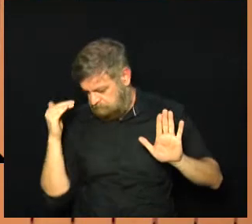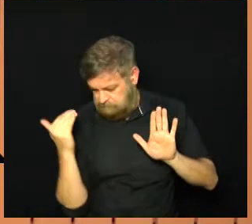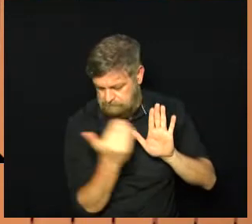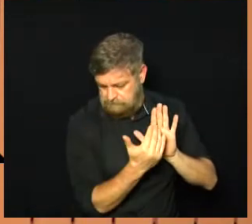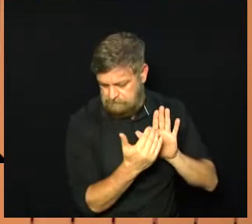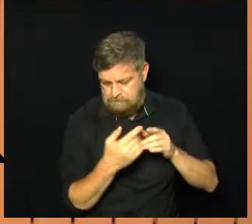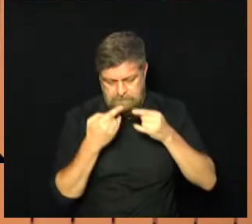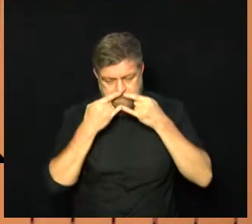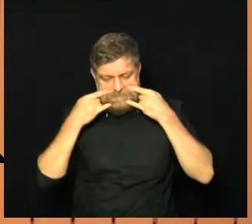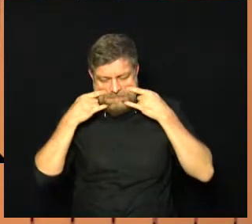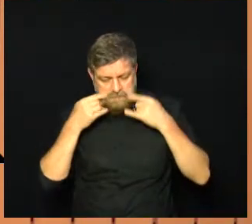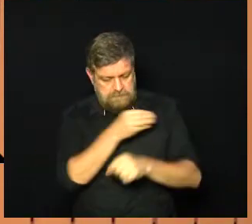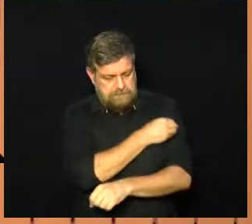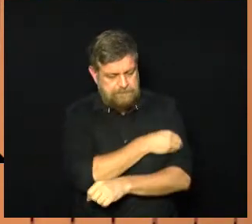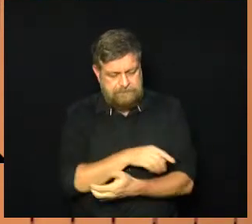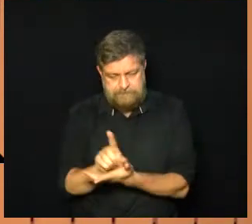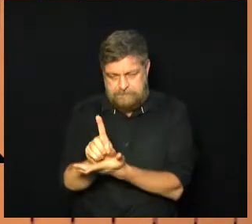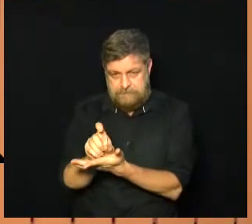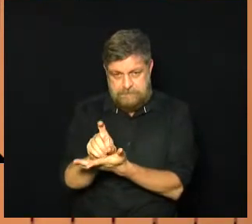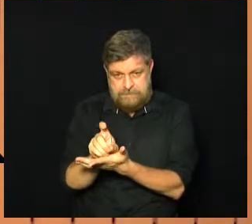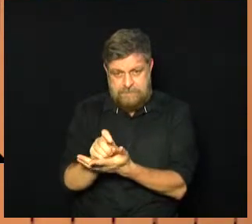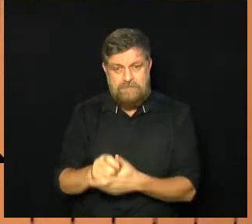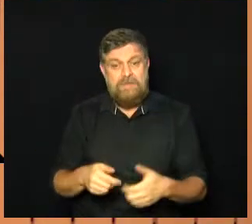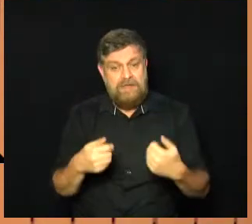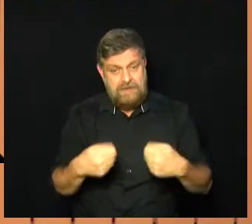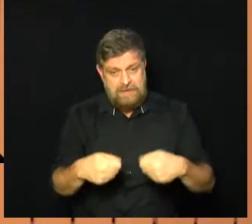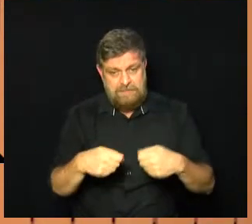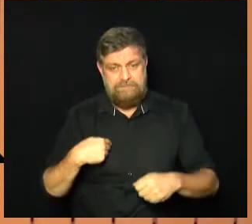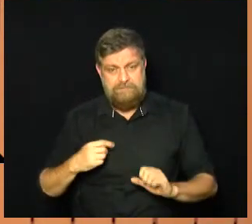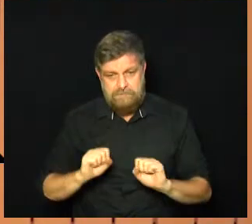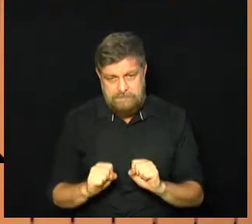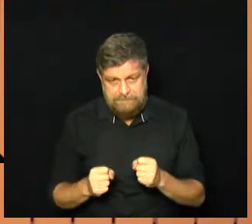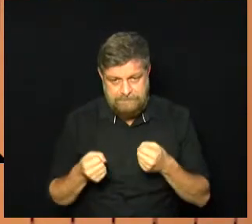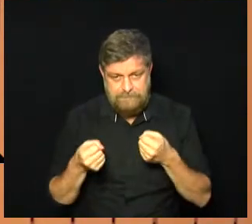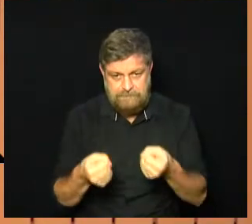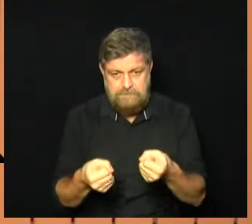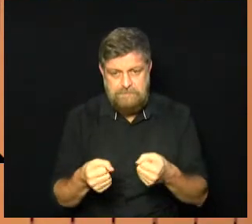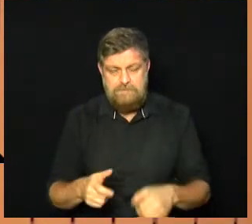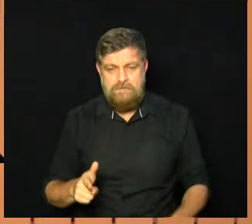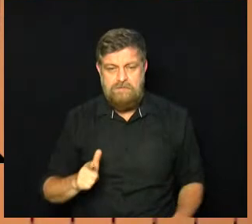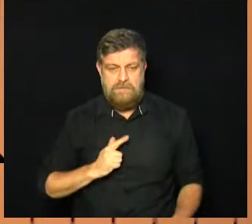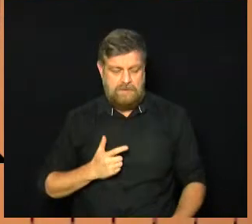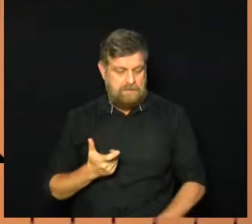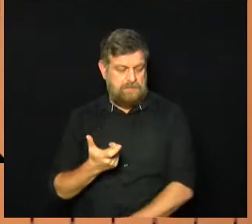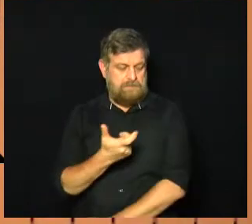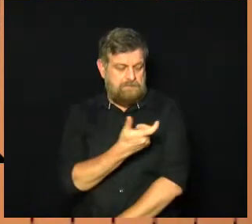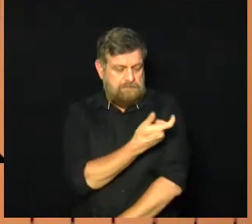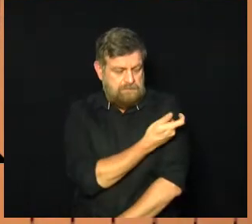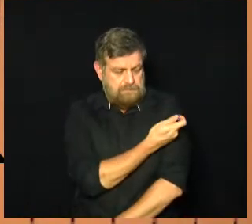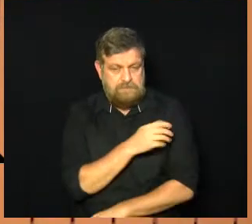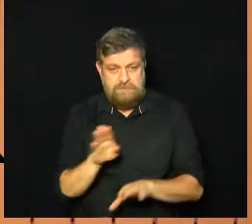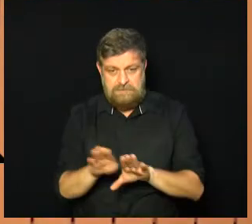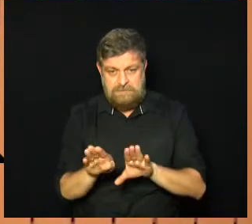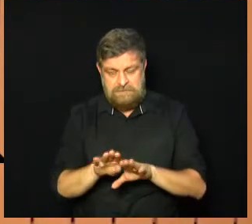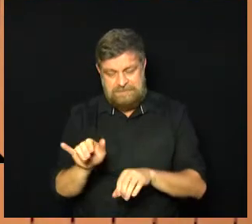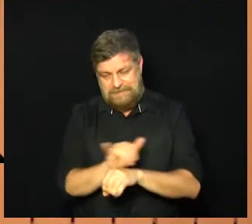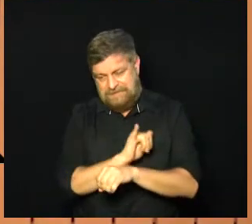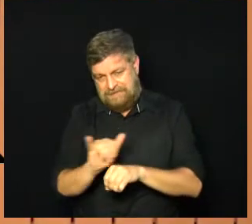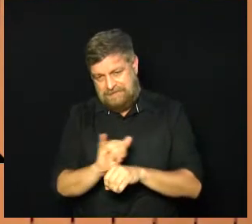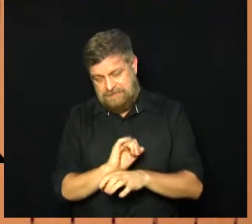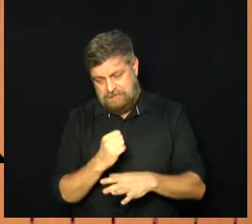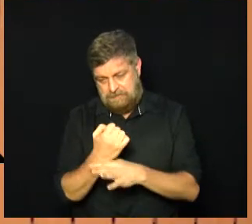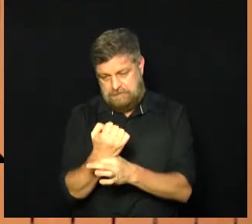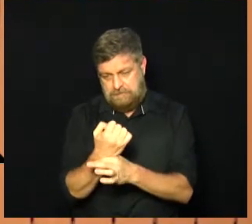máscara, álcool gel, e é mais do que necessário a gente reforçar a necessidade da vacinação e das medidas de segurança para que a gente